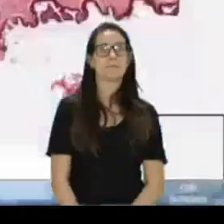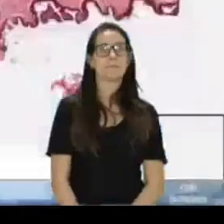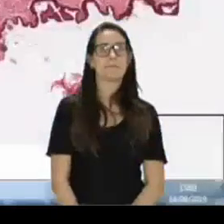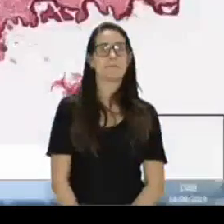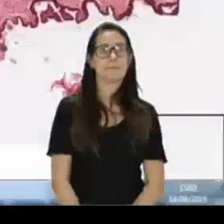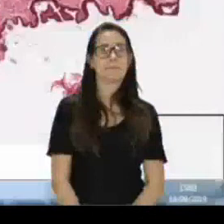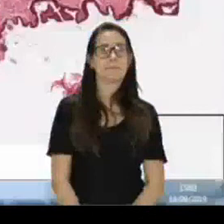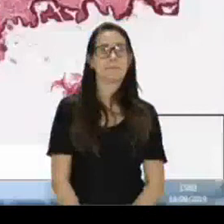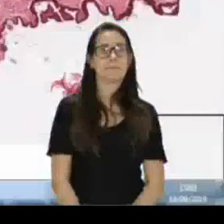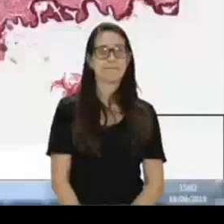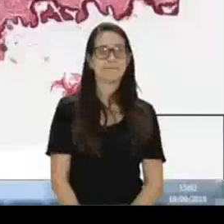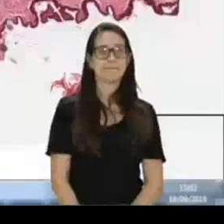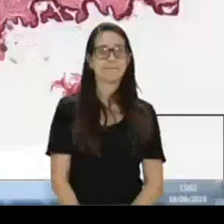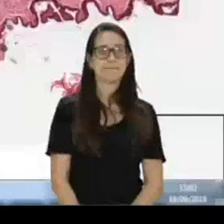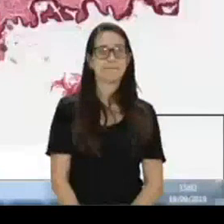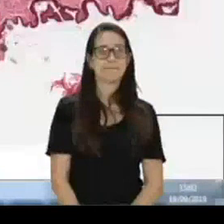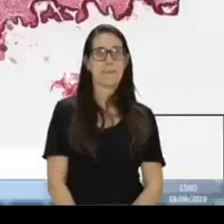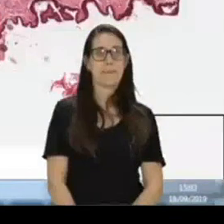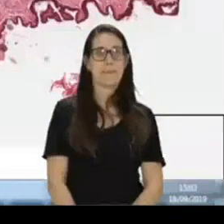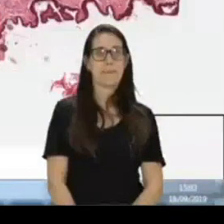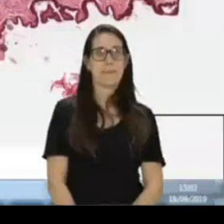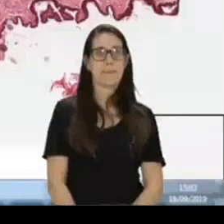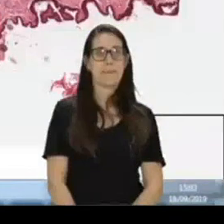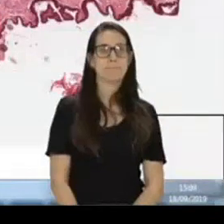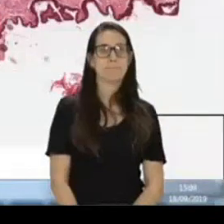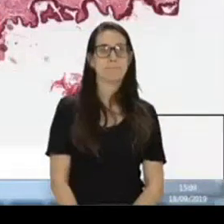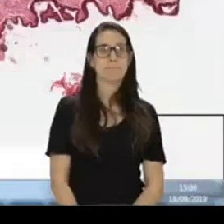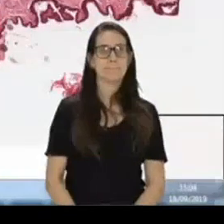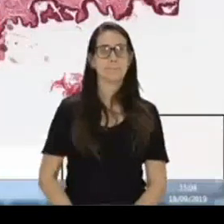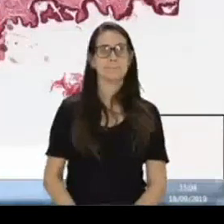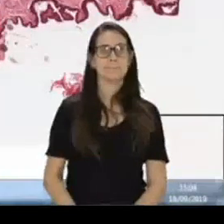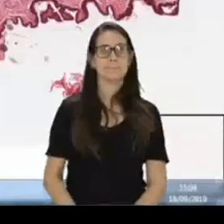a célula vegetal. Então, vamos abrir essa célula, então,